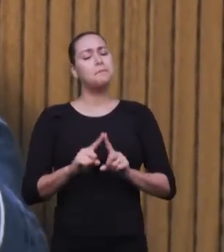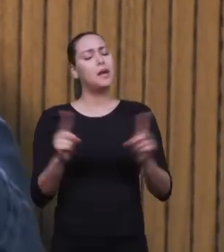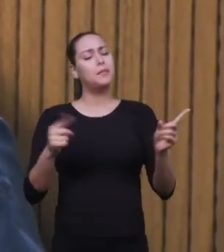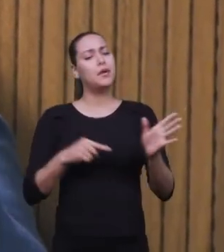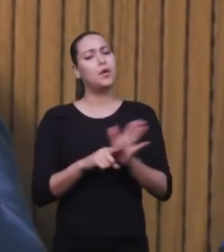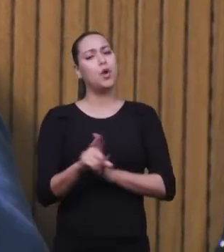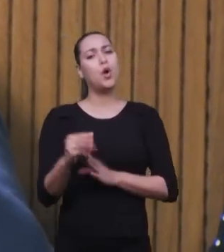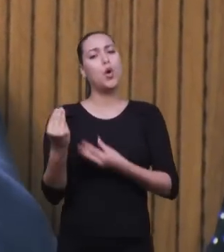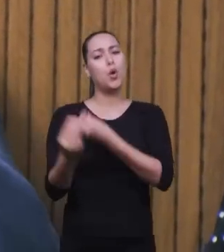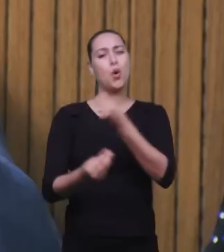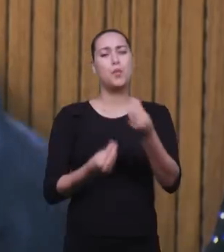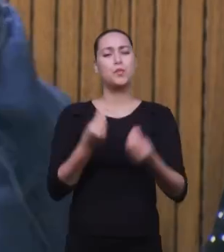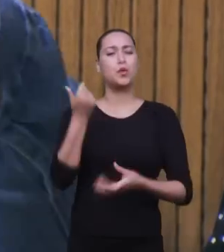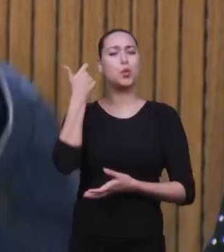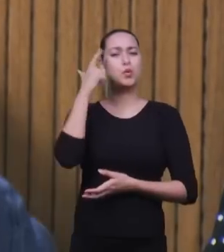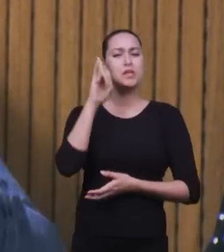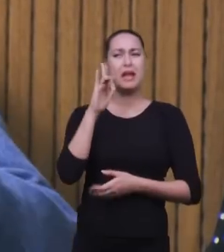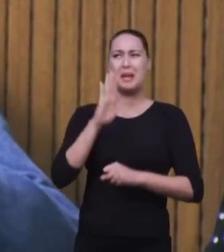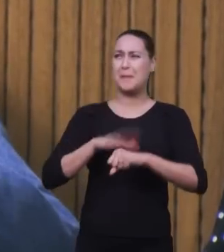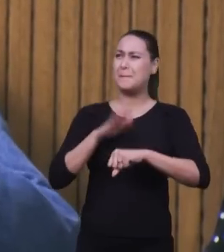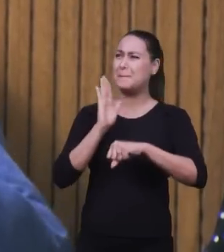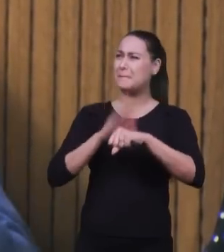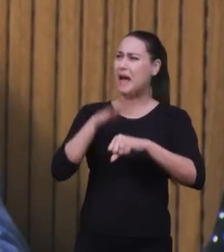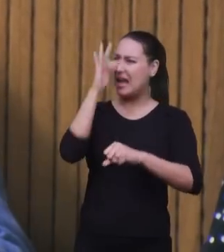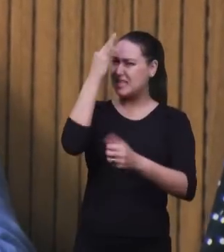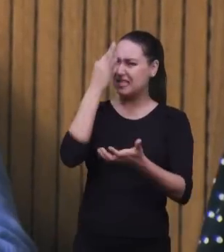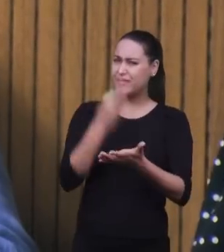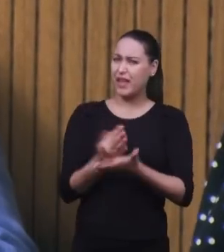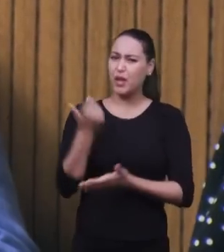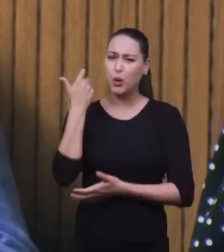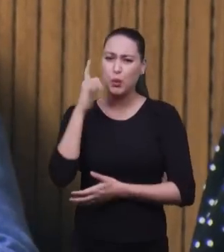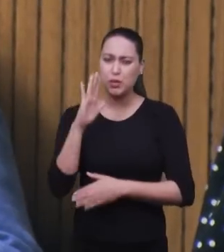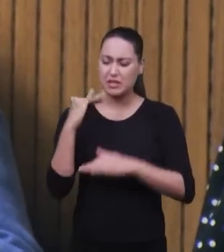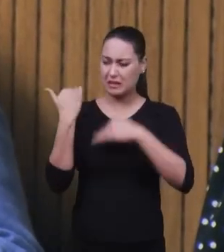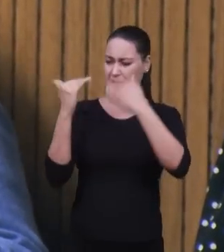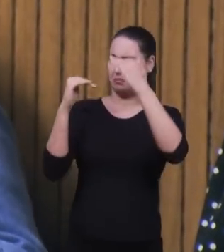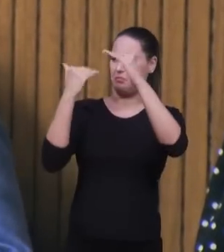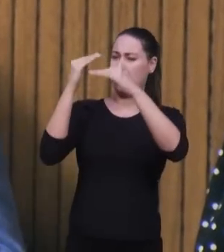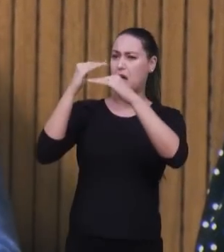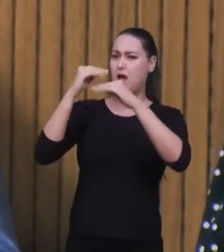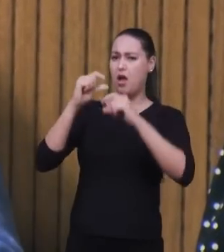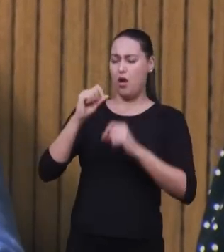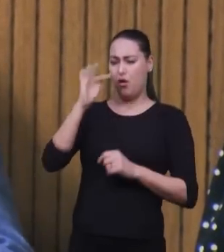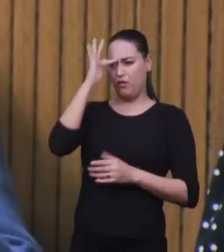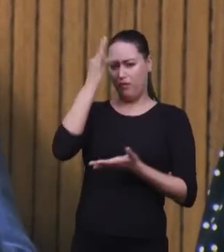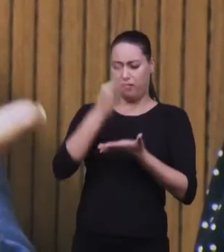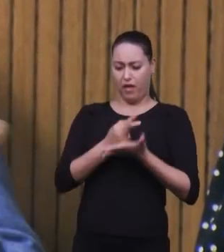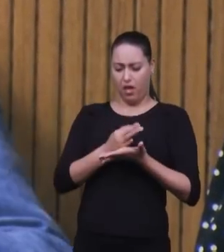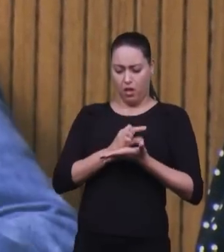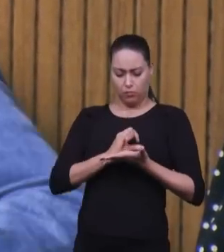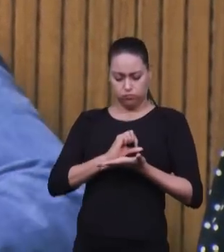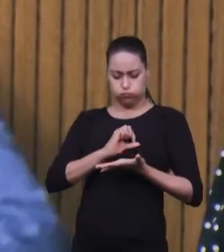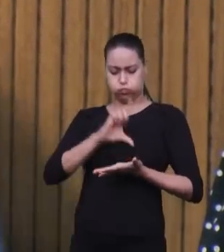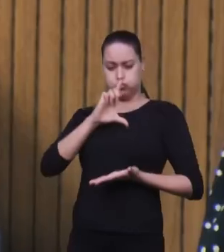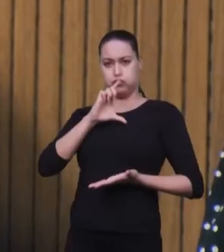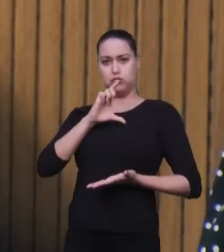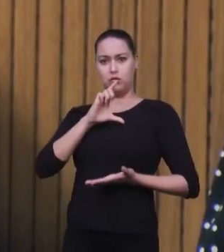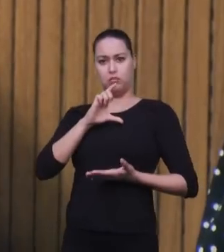consegue ter mais fé? Existe uma possibilidade de alcançar níveis maiores? É